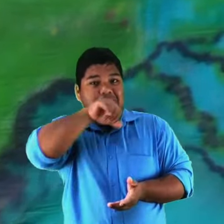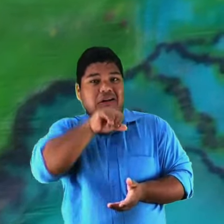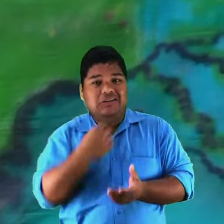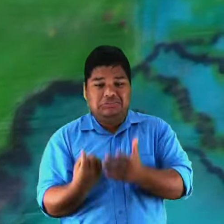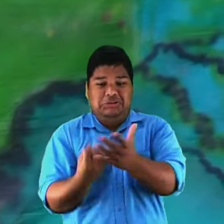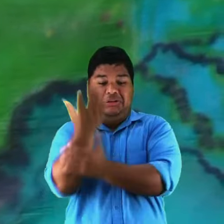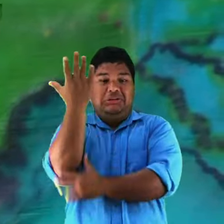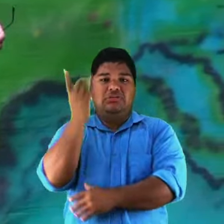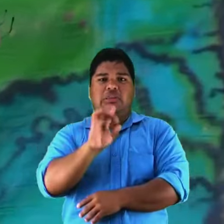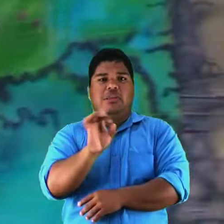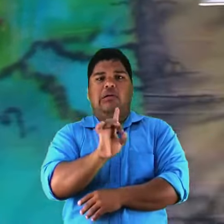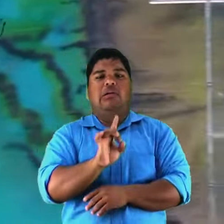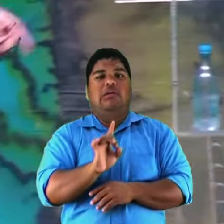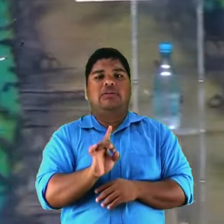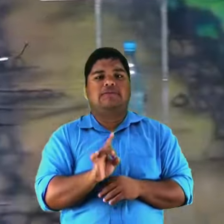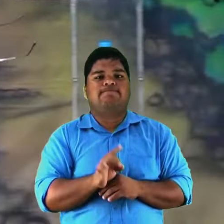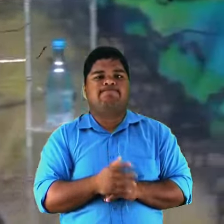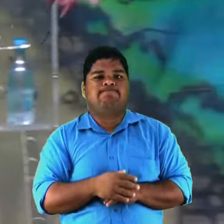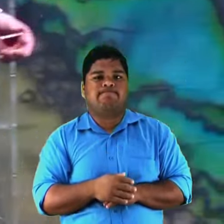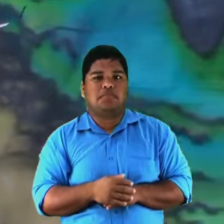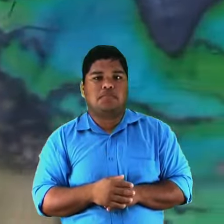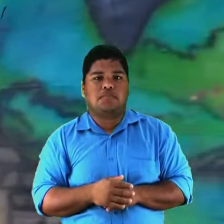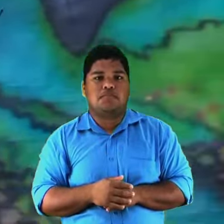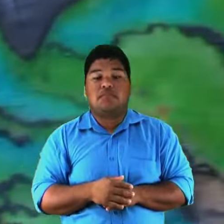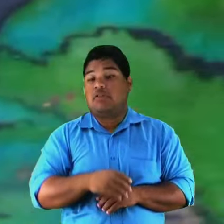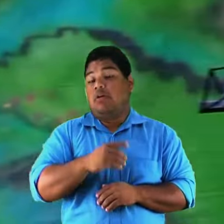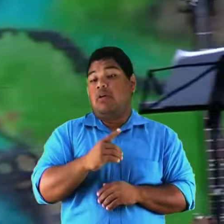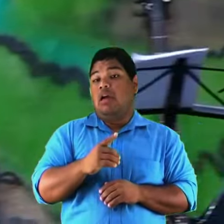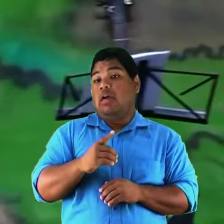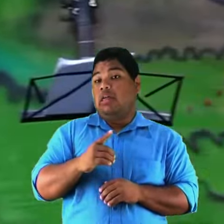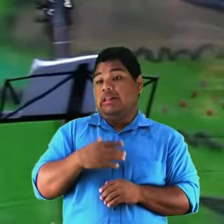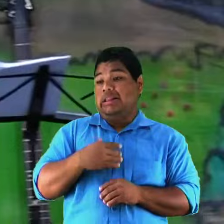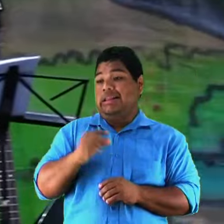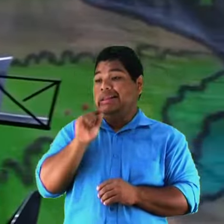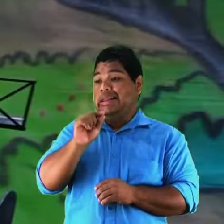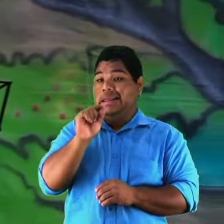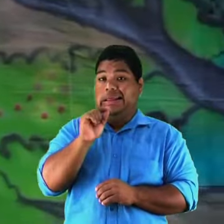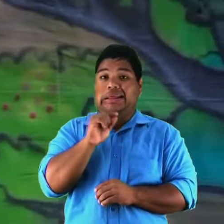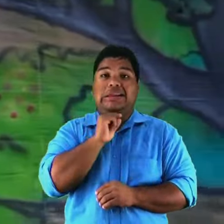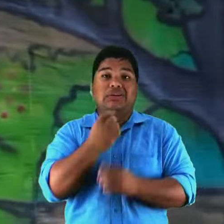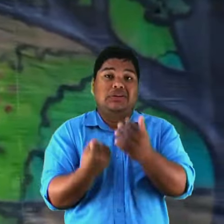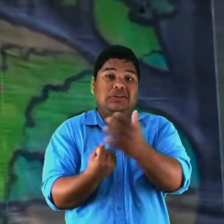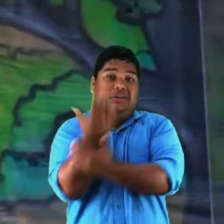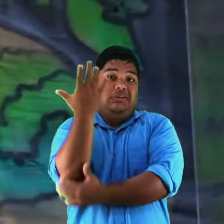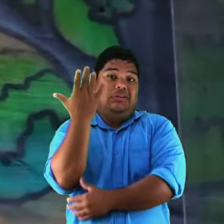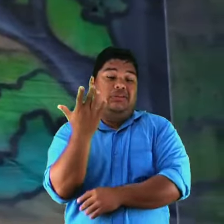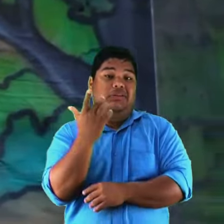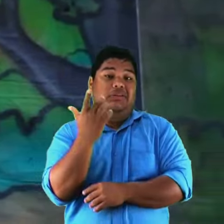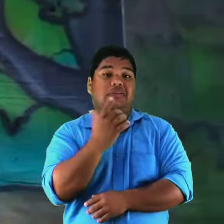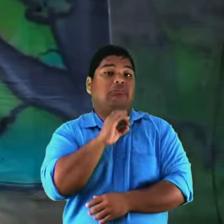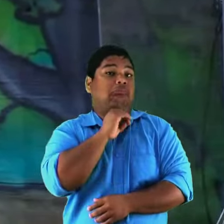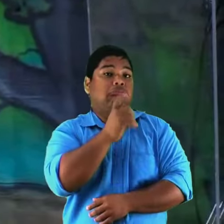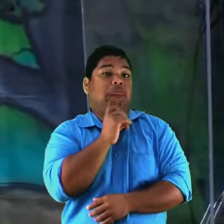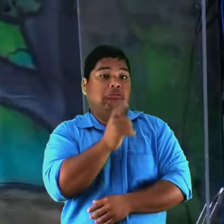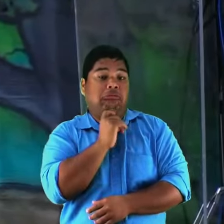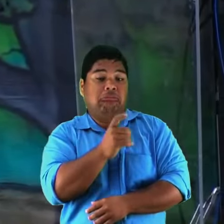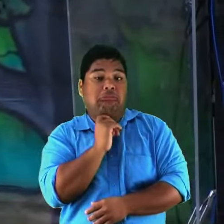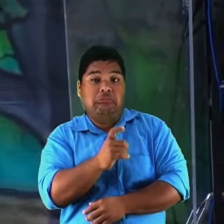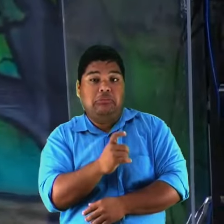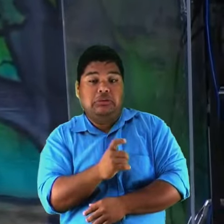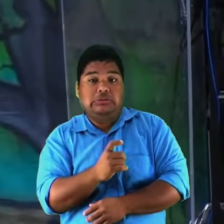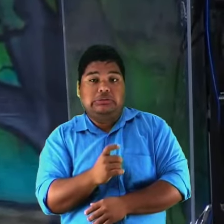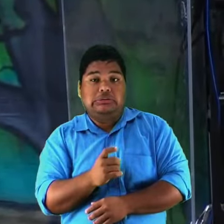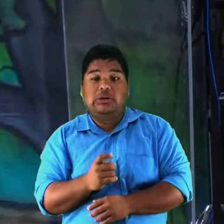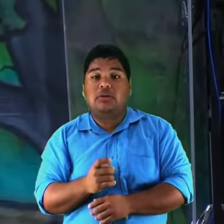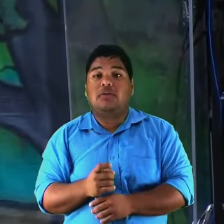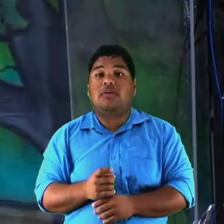creche. Ou a vovó. Não contra a vovó, mas a vovó não tem mais força.